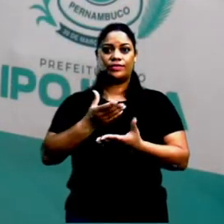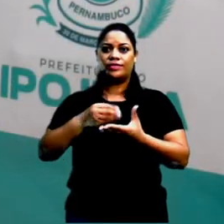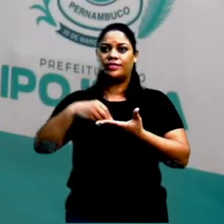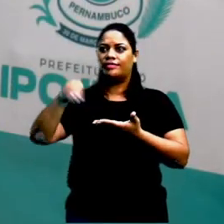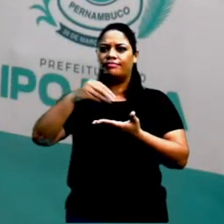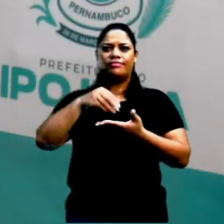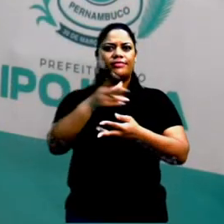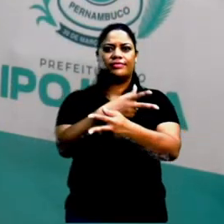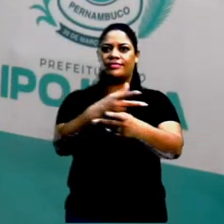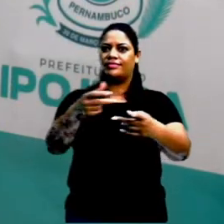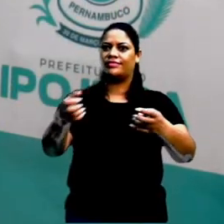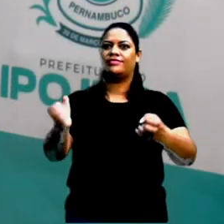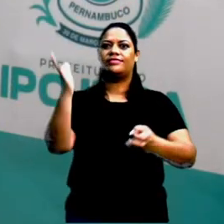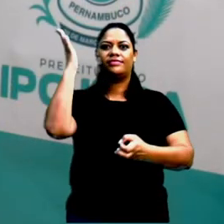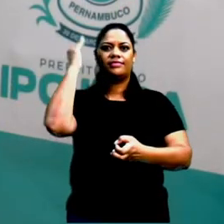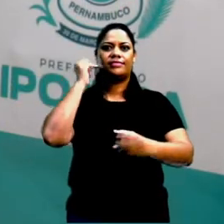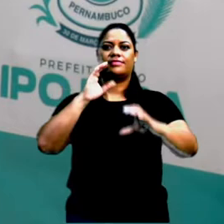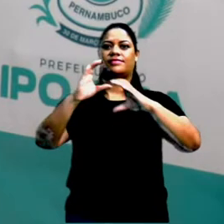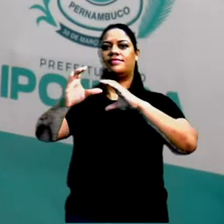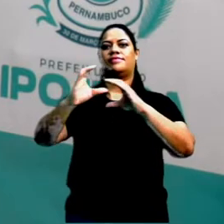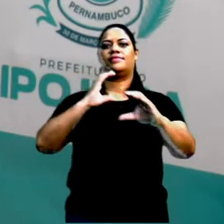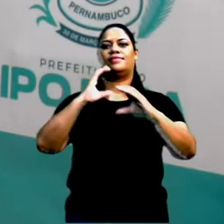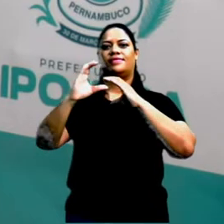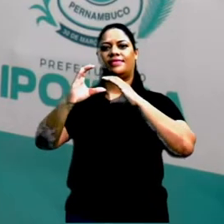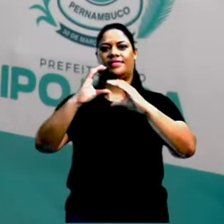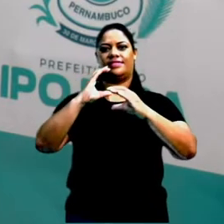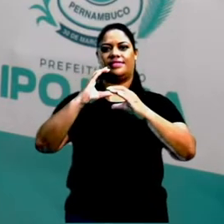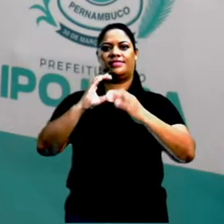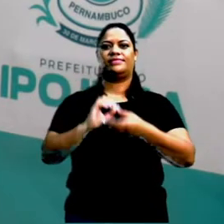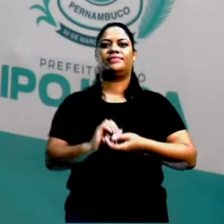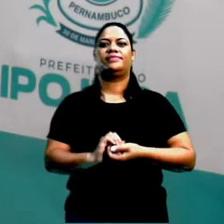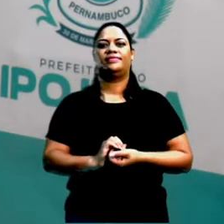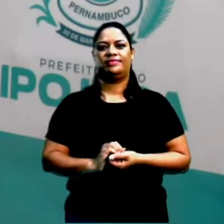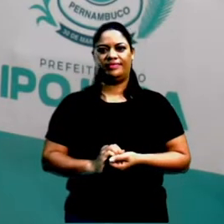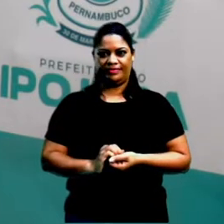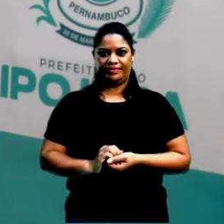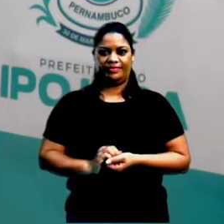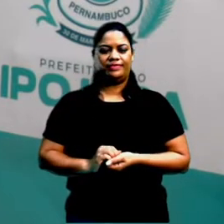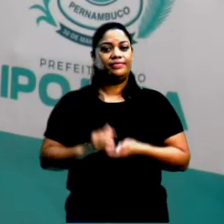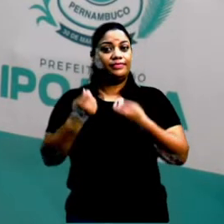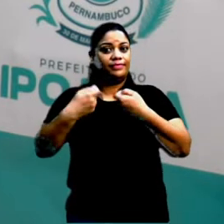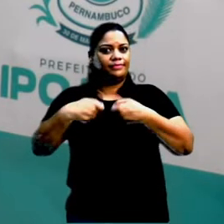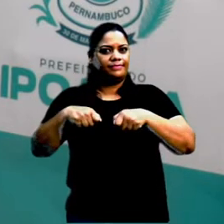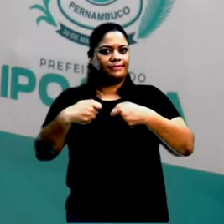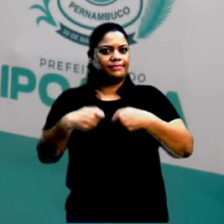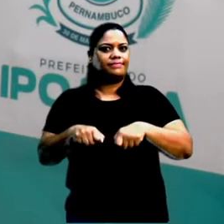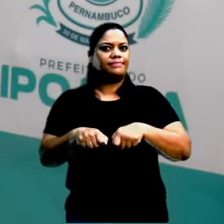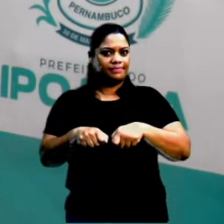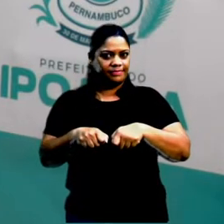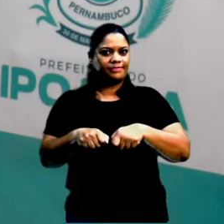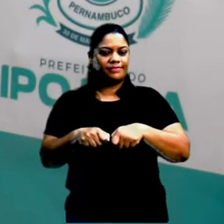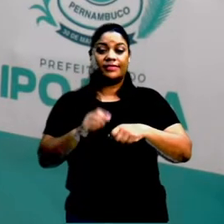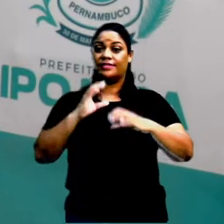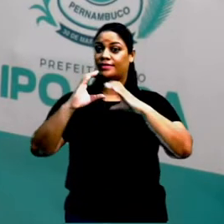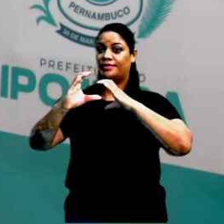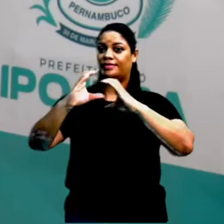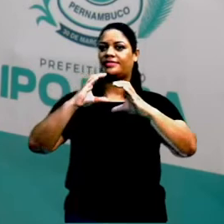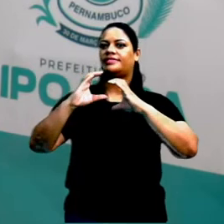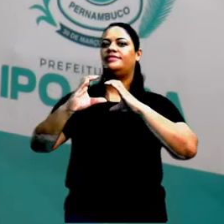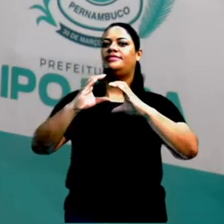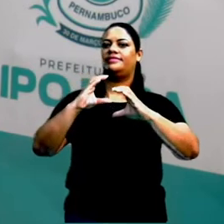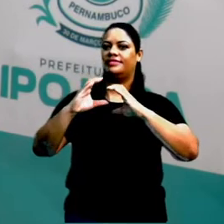do saber, do se comunicar. Então, através da necessidade, do meio de